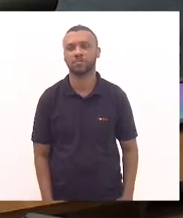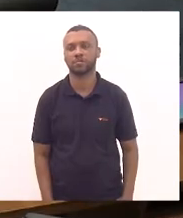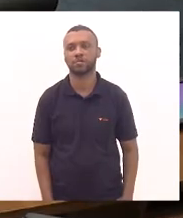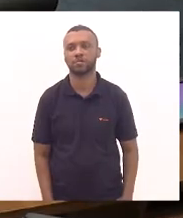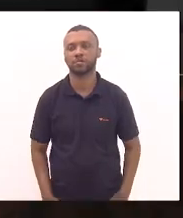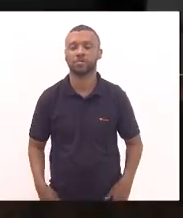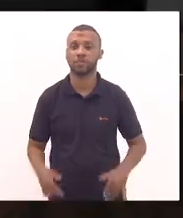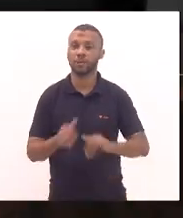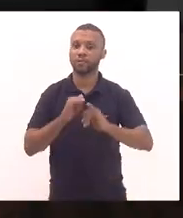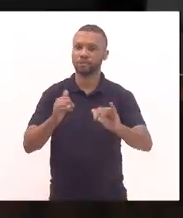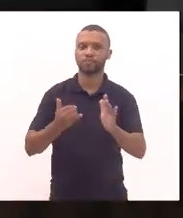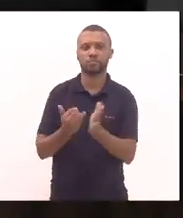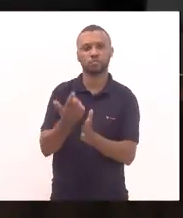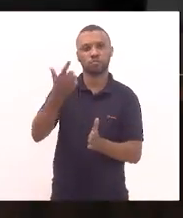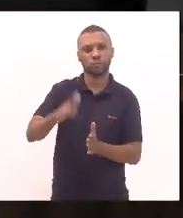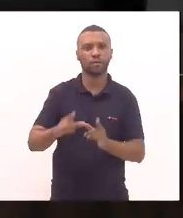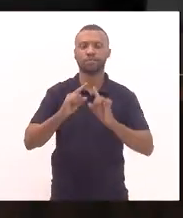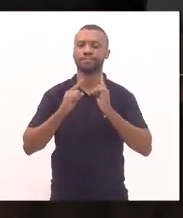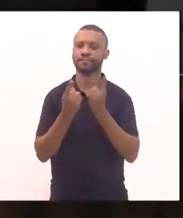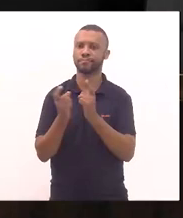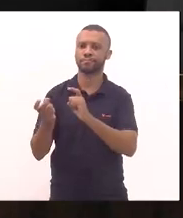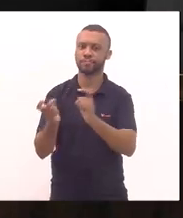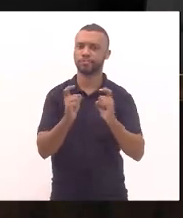Está reaberta a sessão.